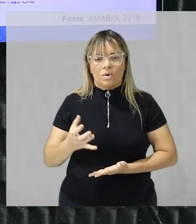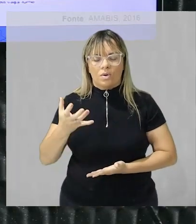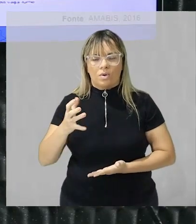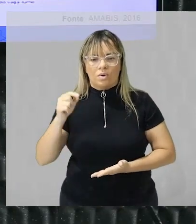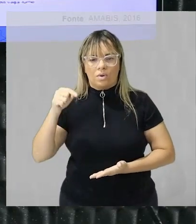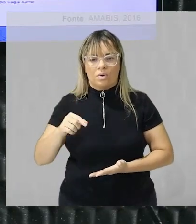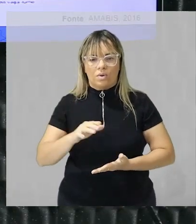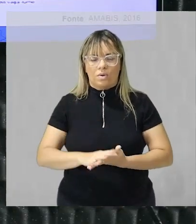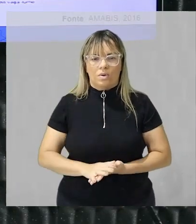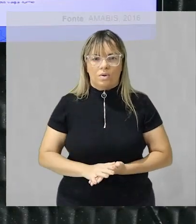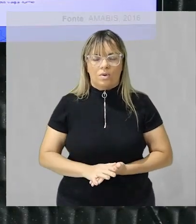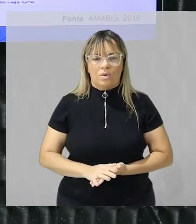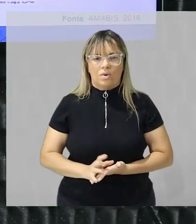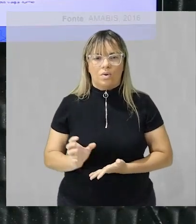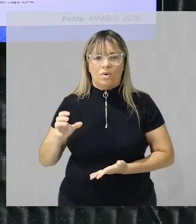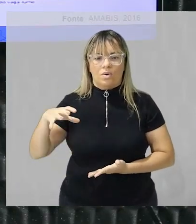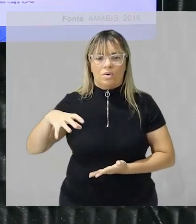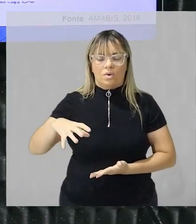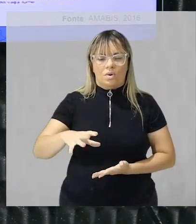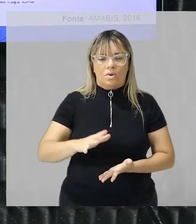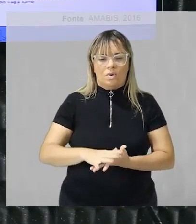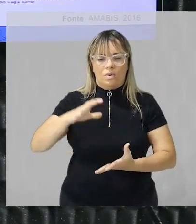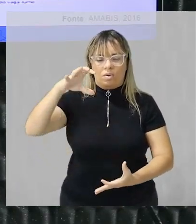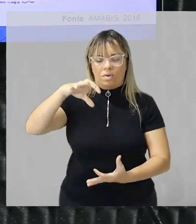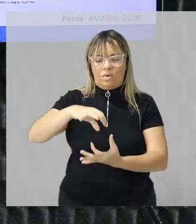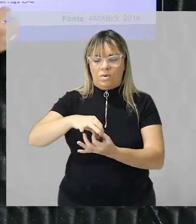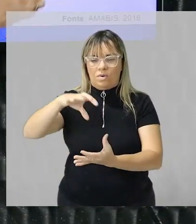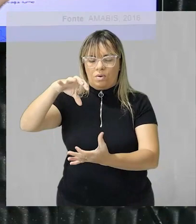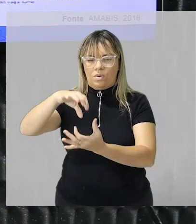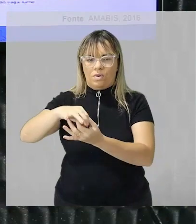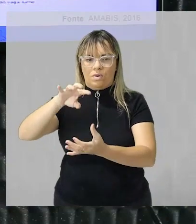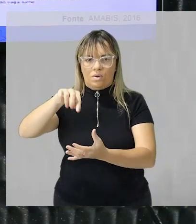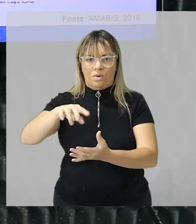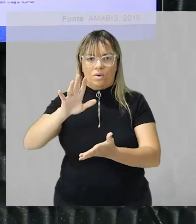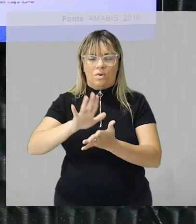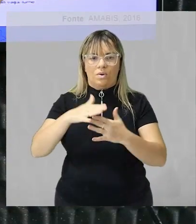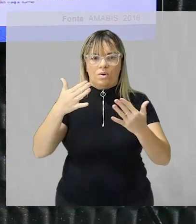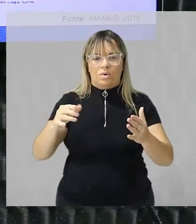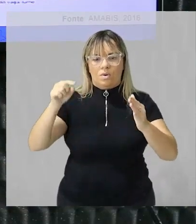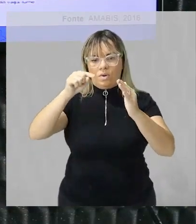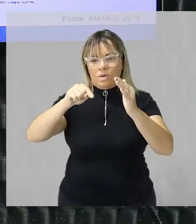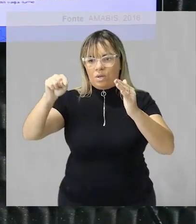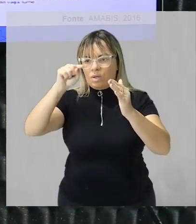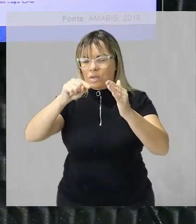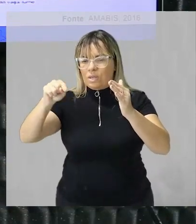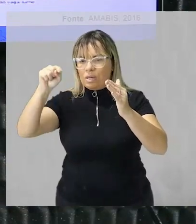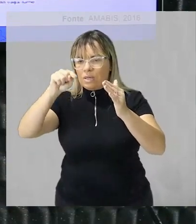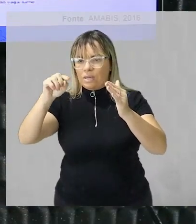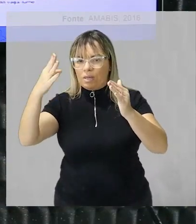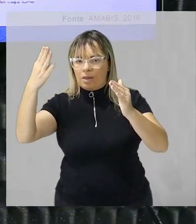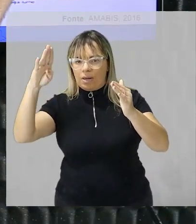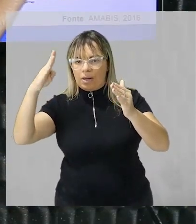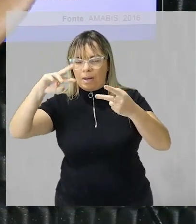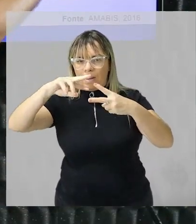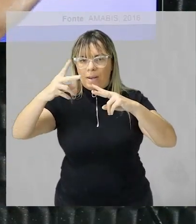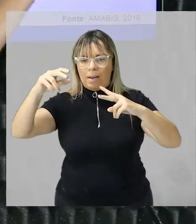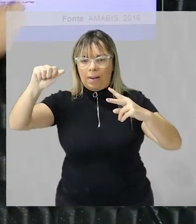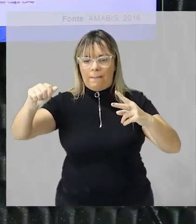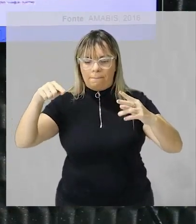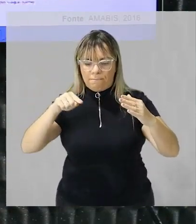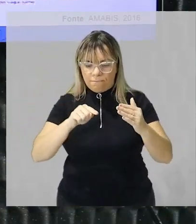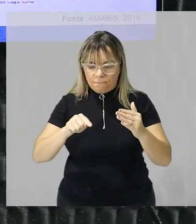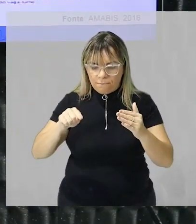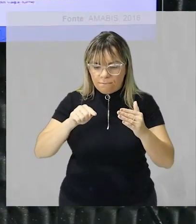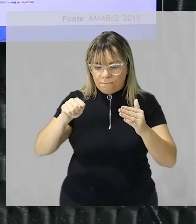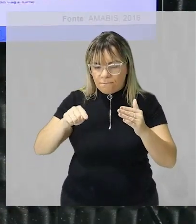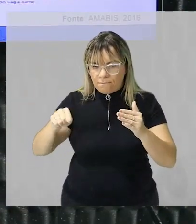Ocorreu a junção com outras enzimas que ligaram o DNA das bactérias, que está em vermelho, com o DNA do